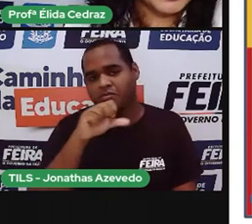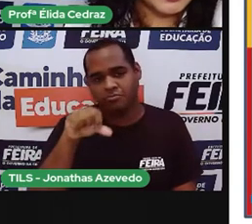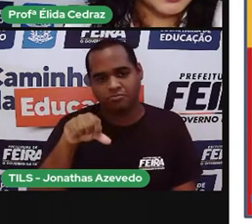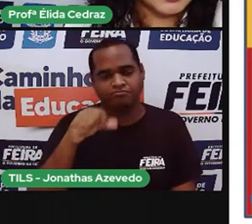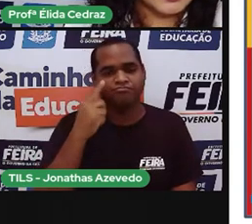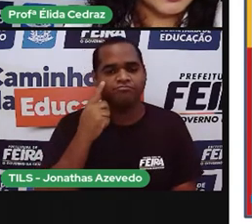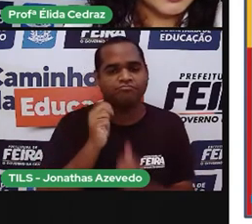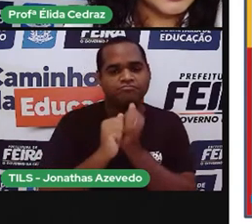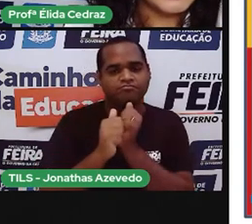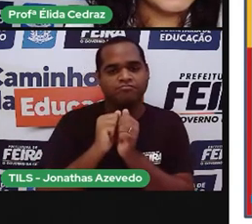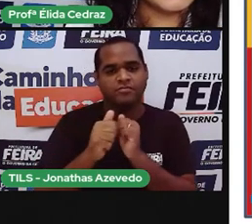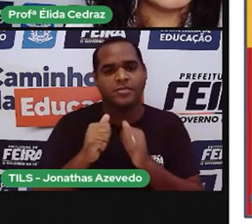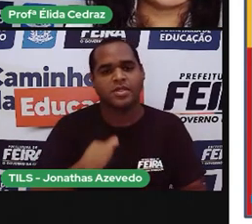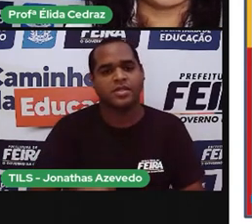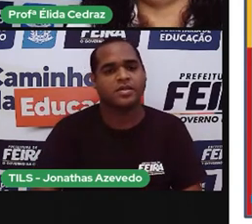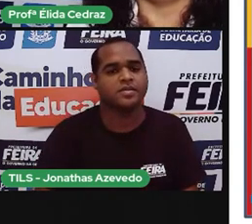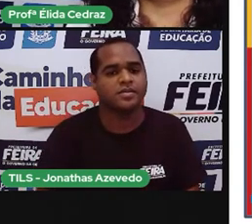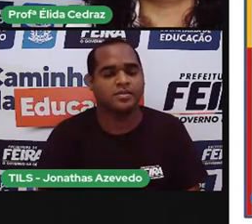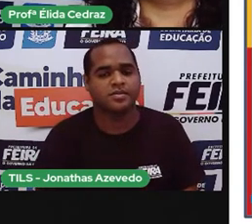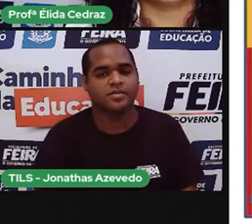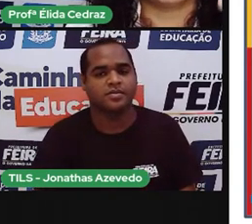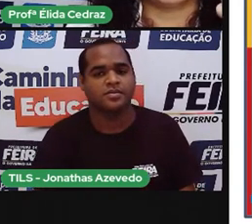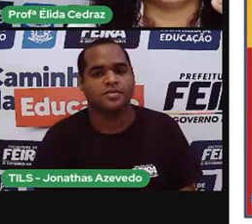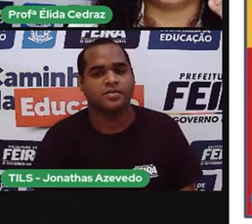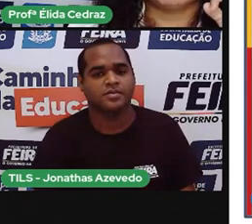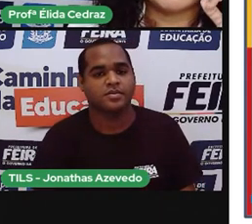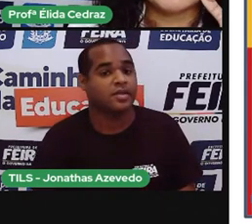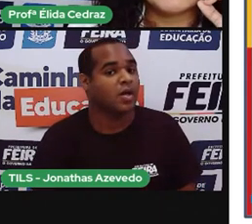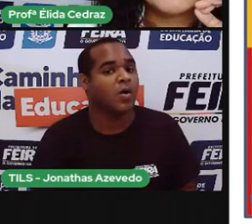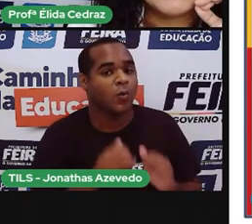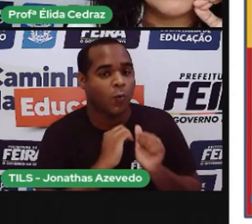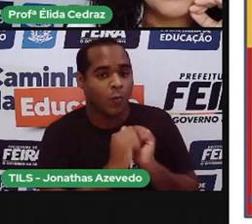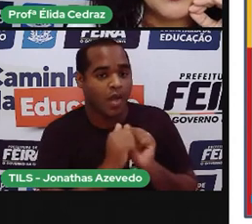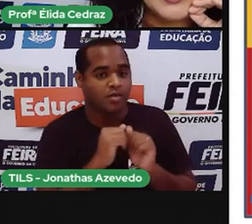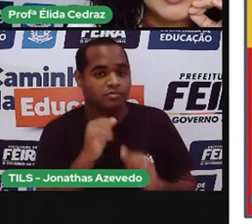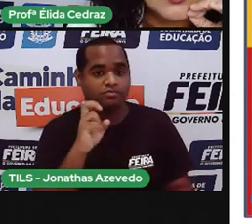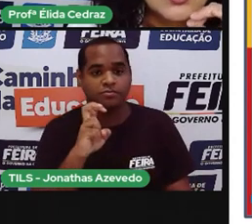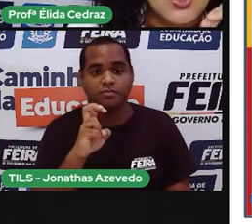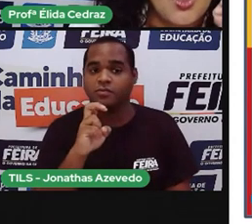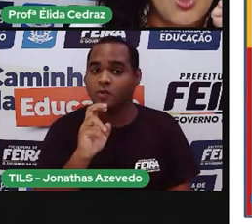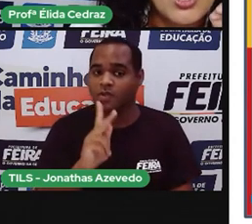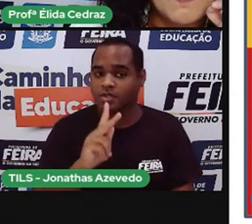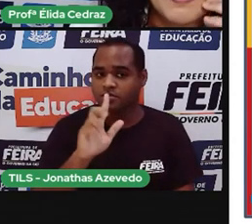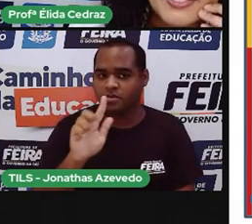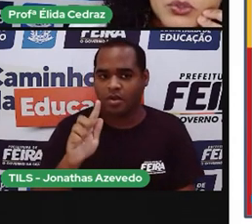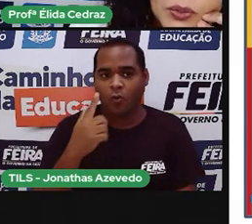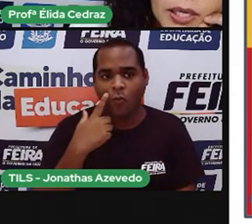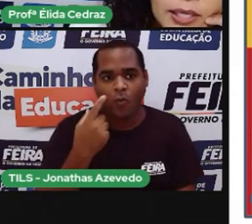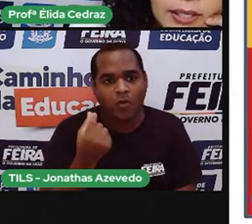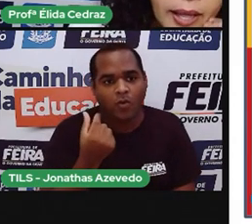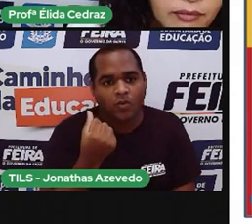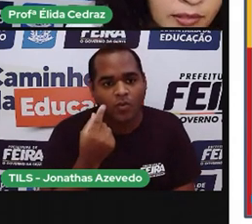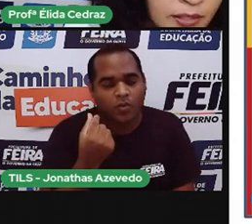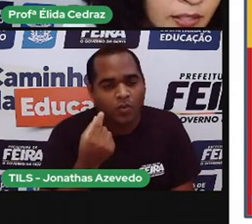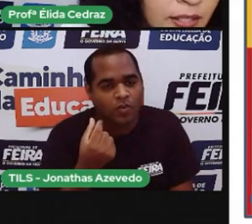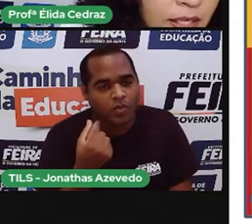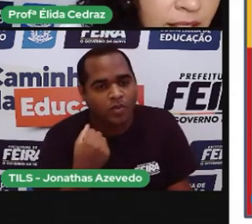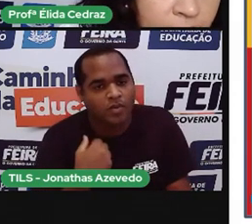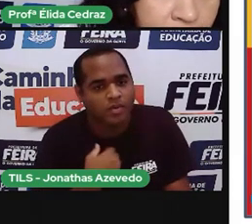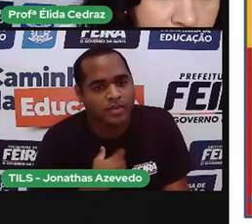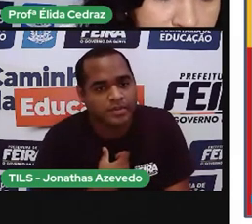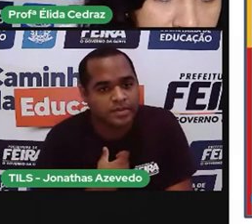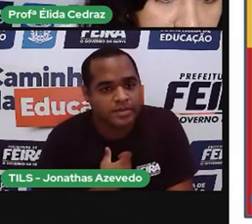esse arroz aqui. Esse arroz... Ele também é de 5 quilos. Olha o preço que ele estava.